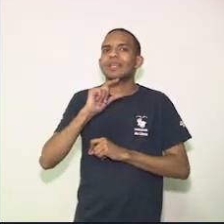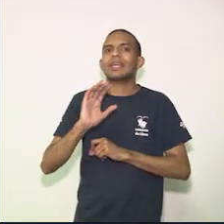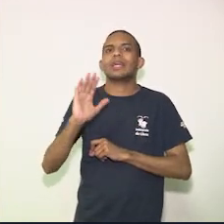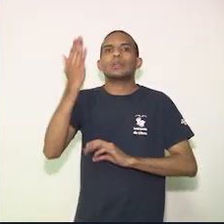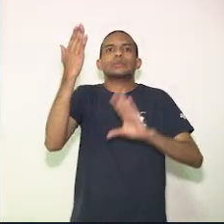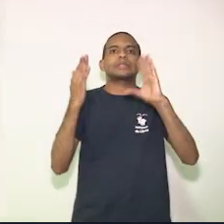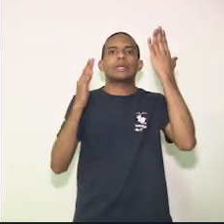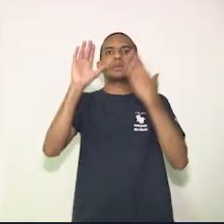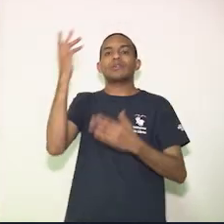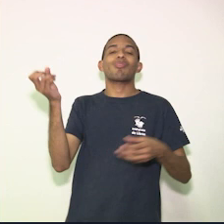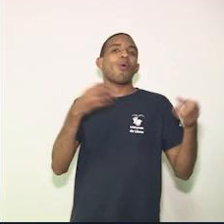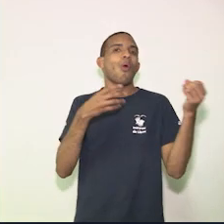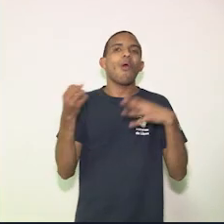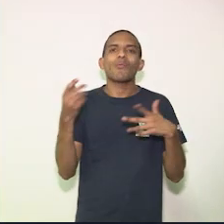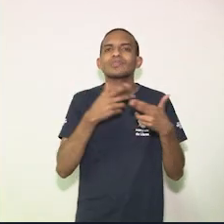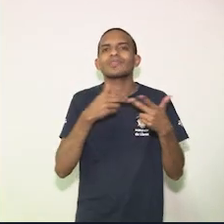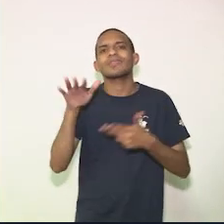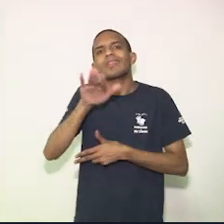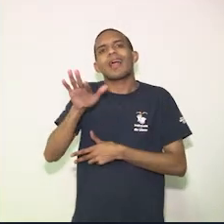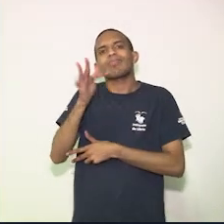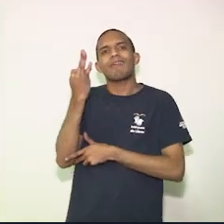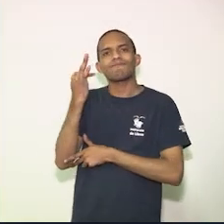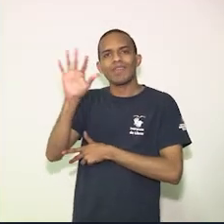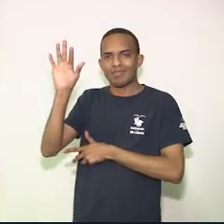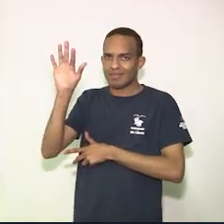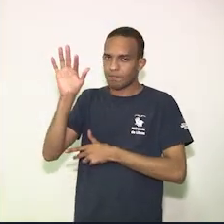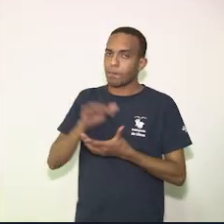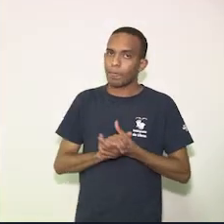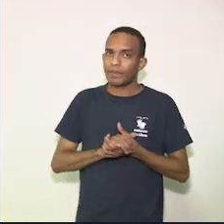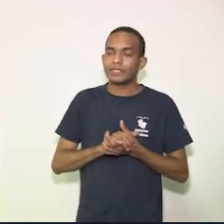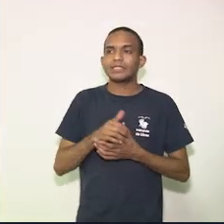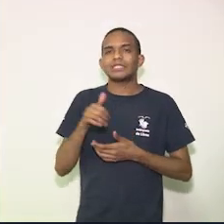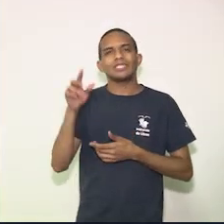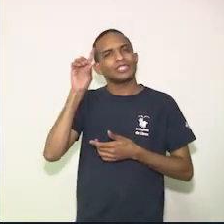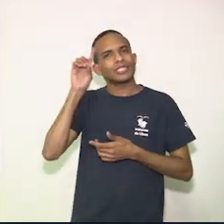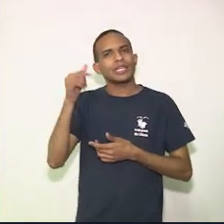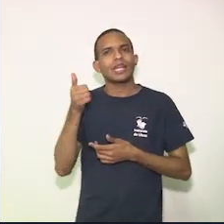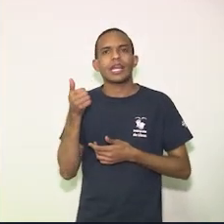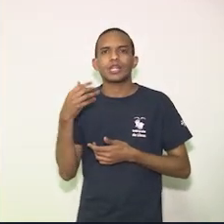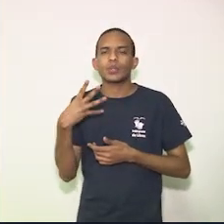casos novos na França. Em 14/8,